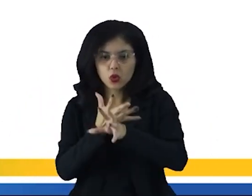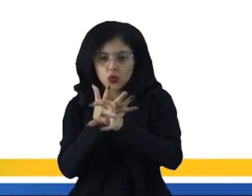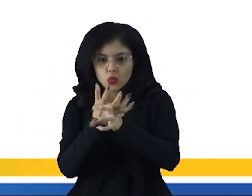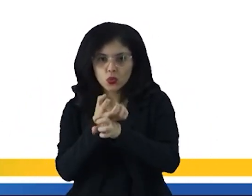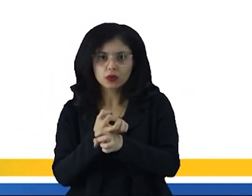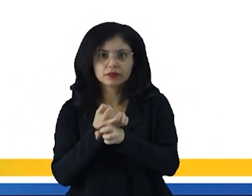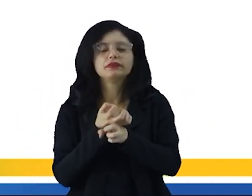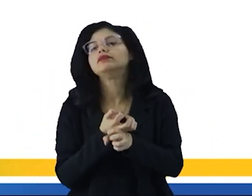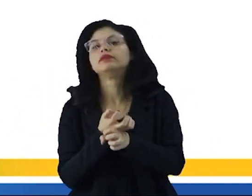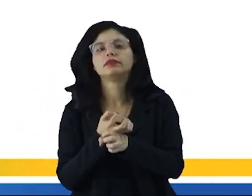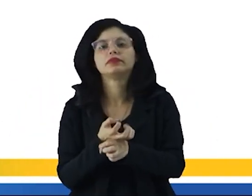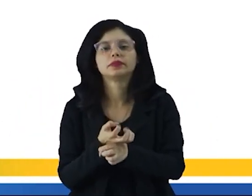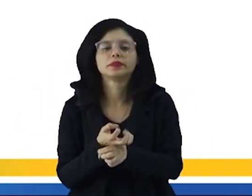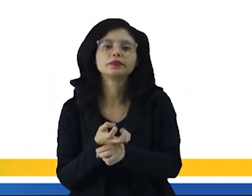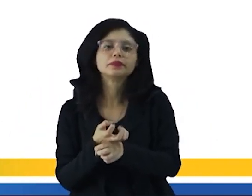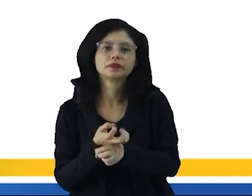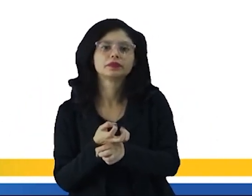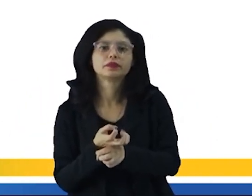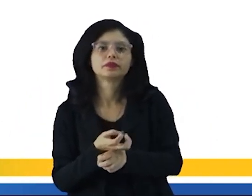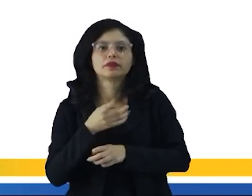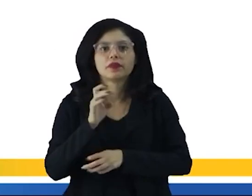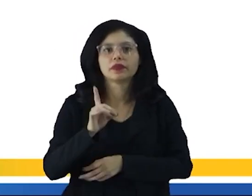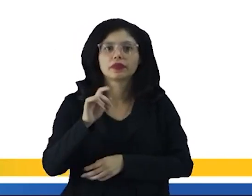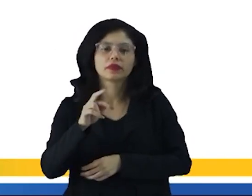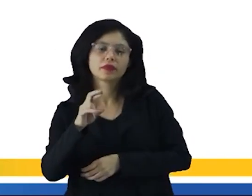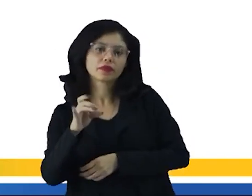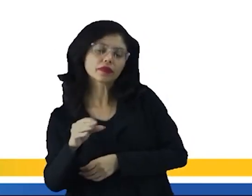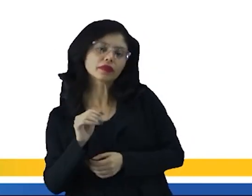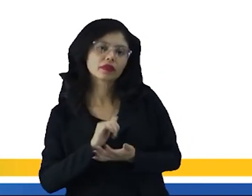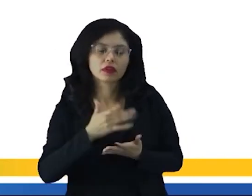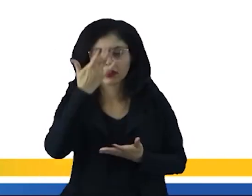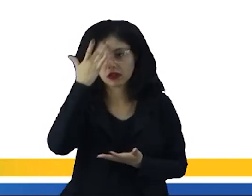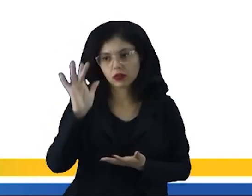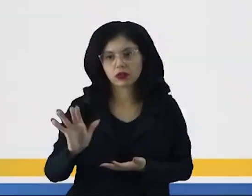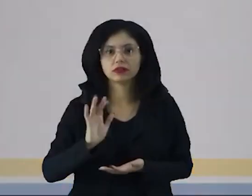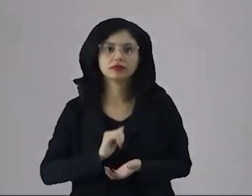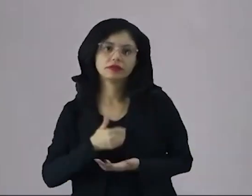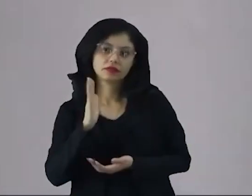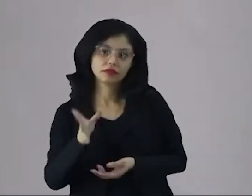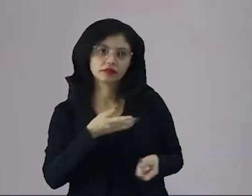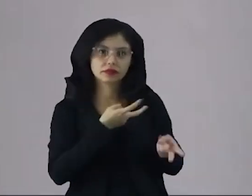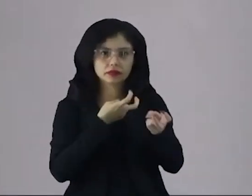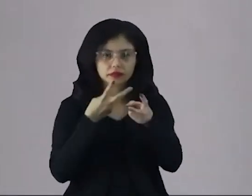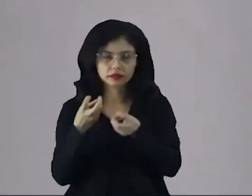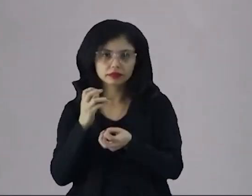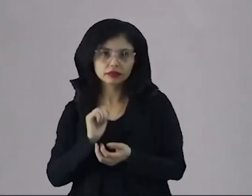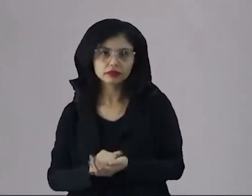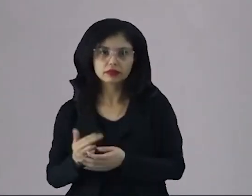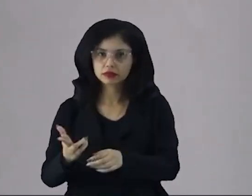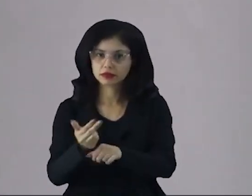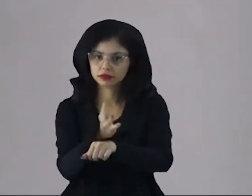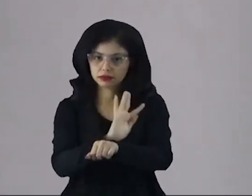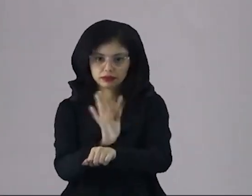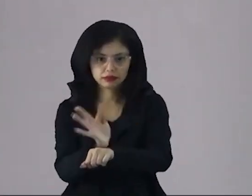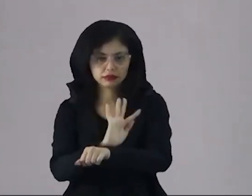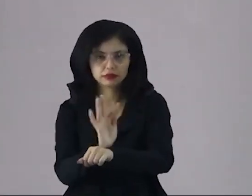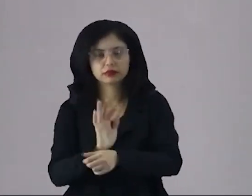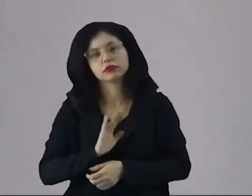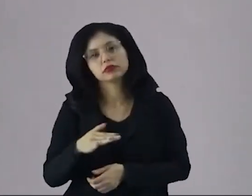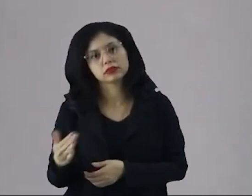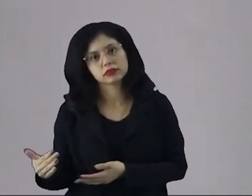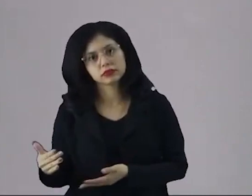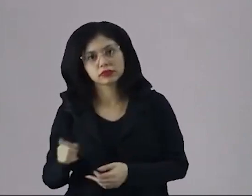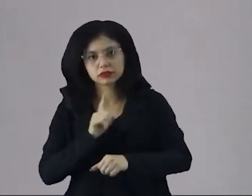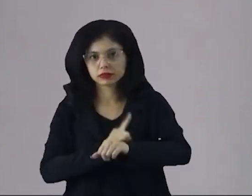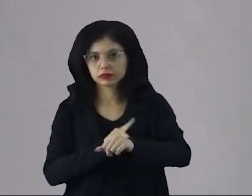semiáridos, geralmente nas bordas do deserto. Eu não sei se vocês já observaram que nos filmes, quando chega